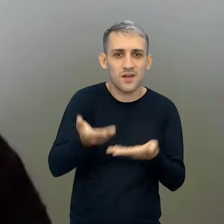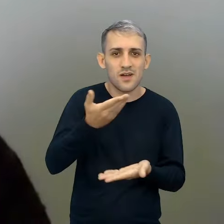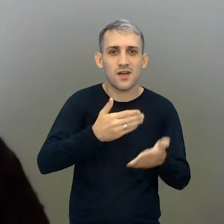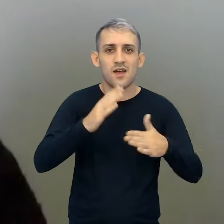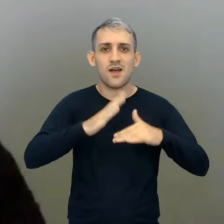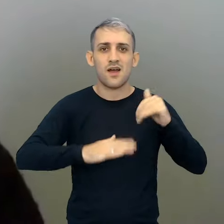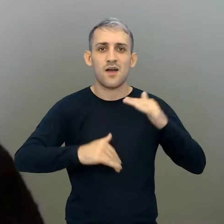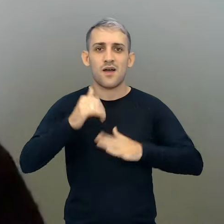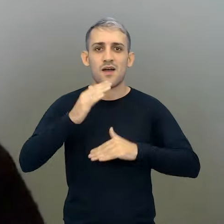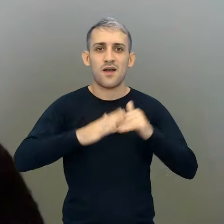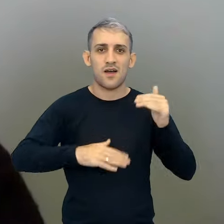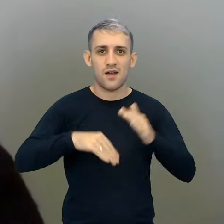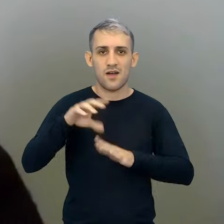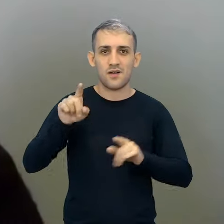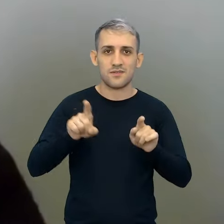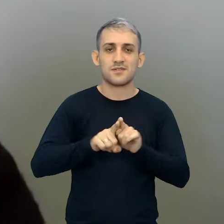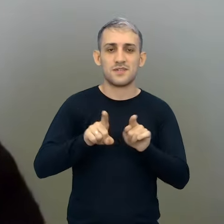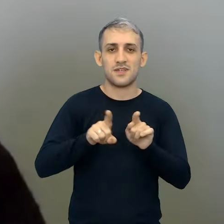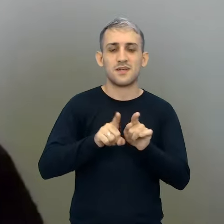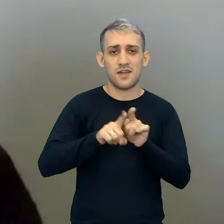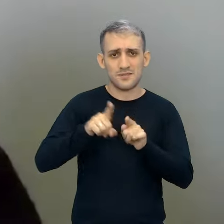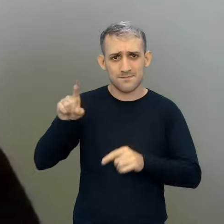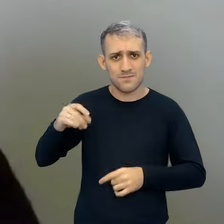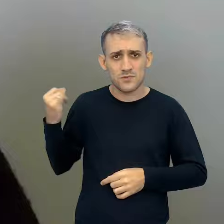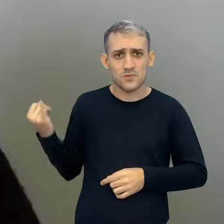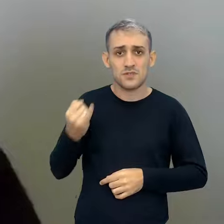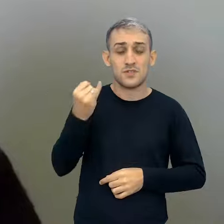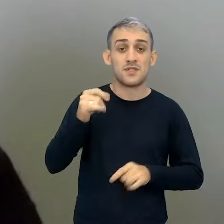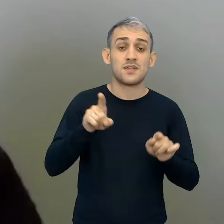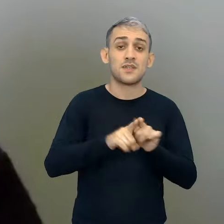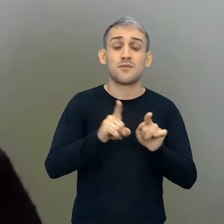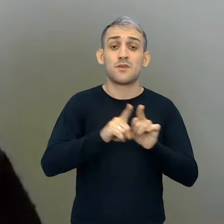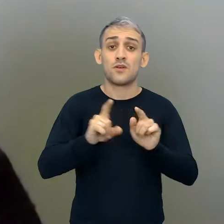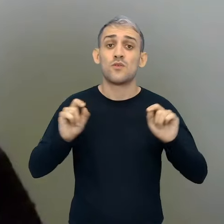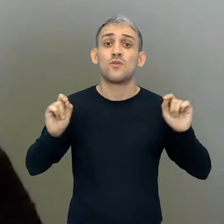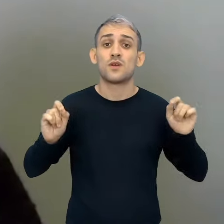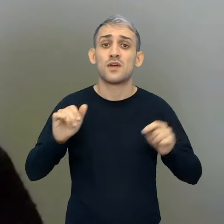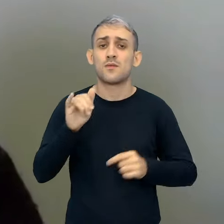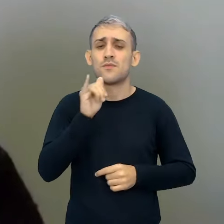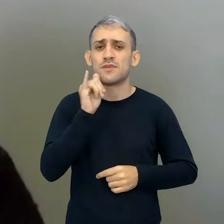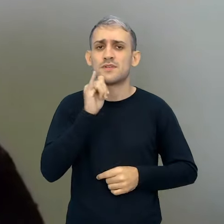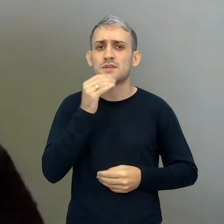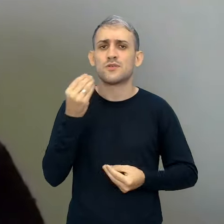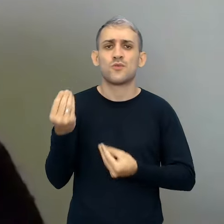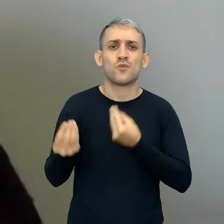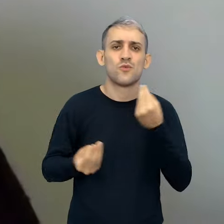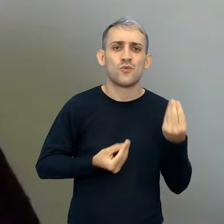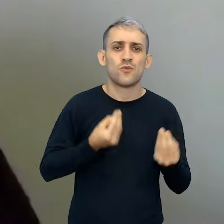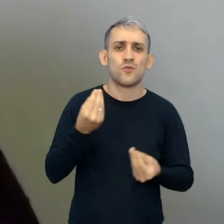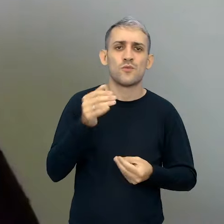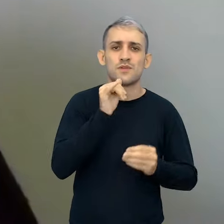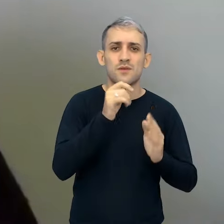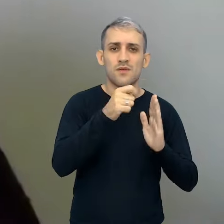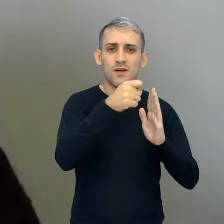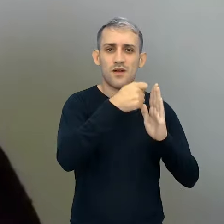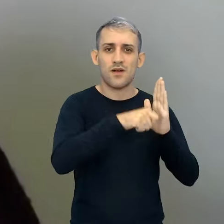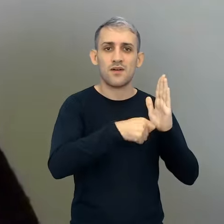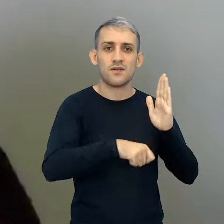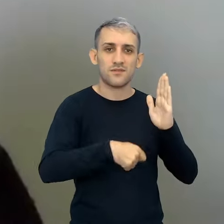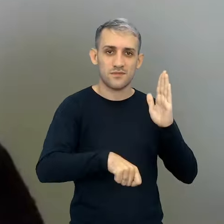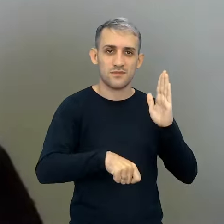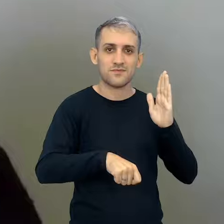leitoras e escritas é fundamental bem como também essa questão das rubricas são